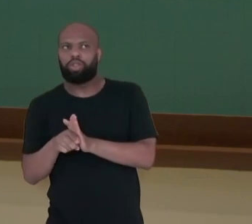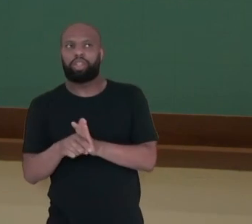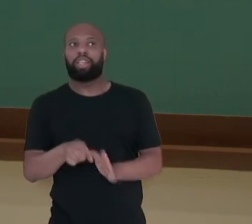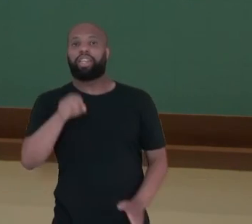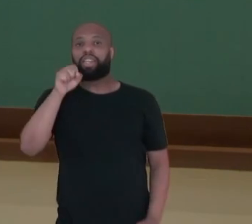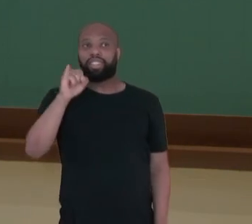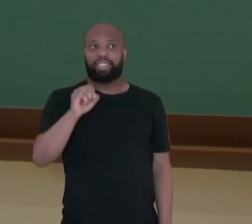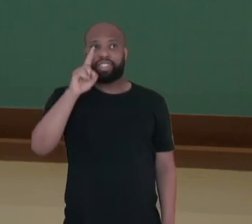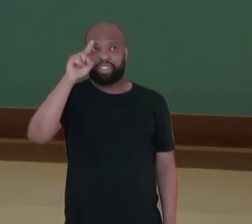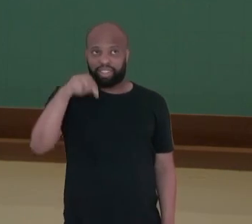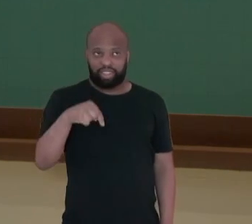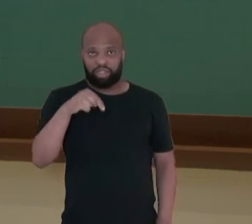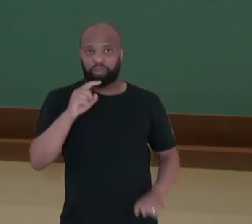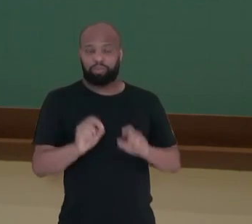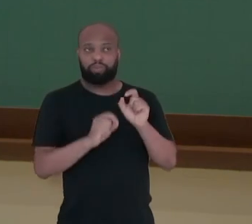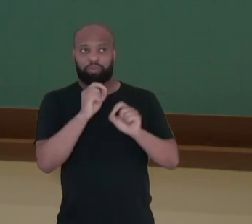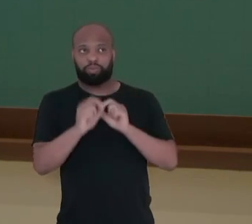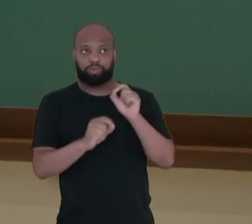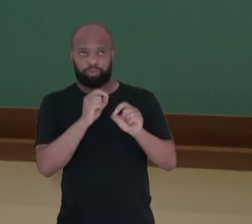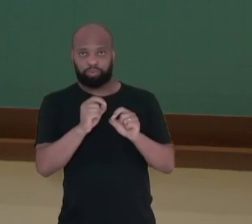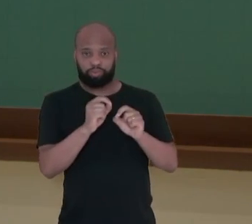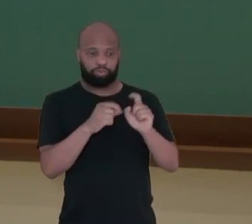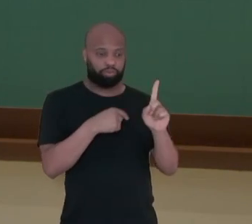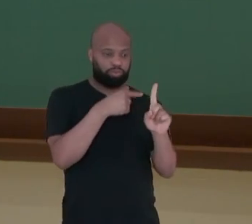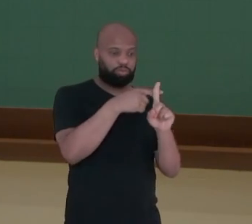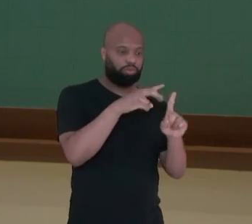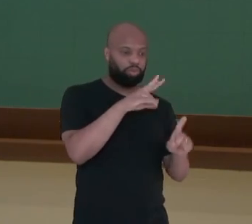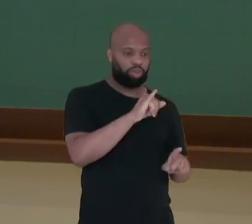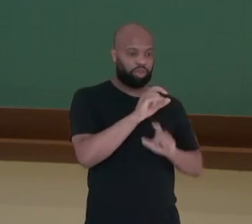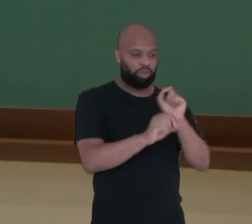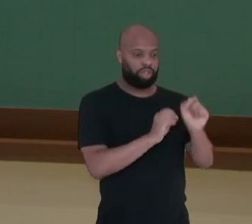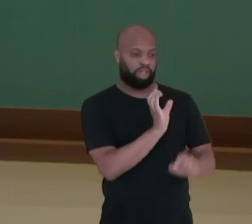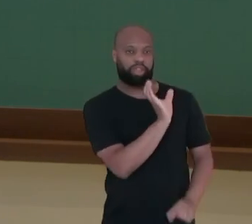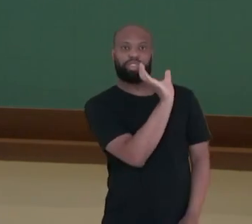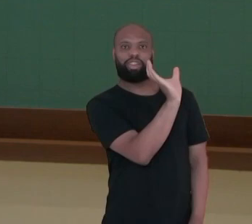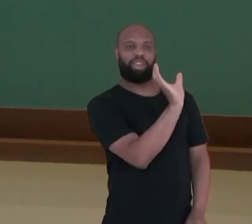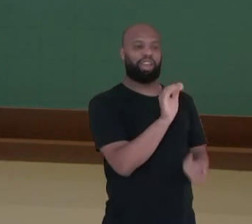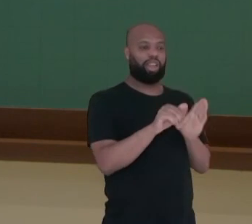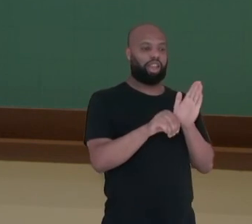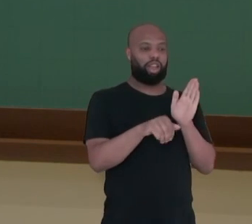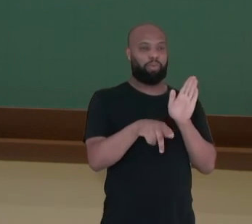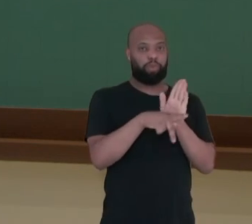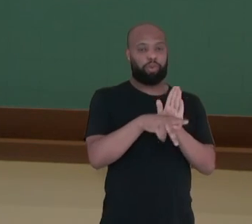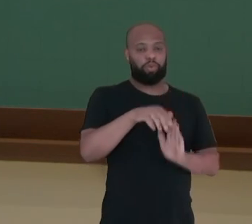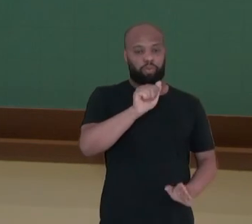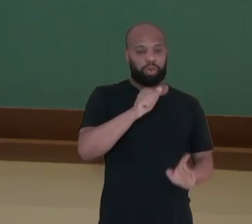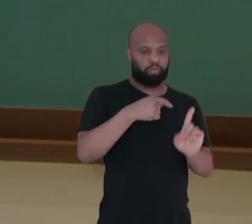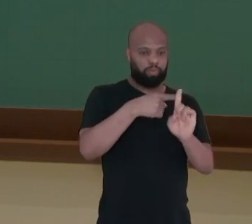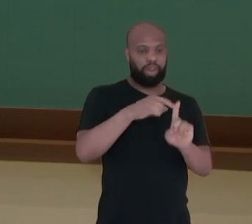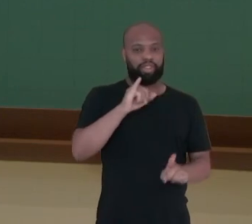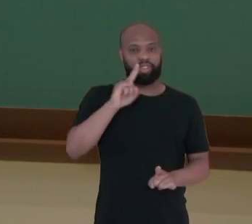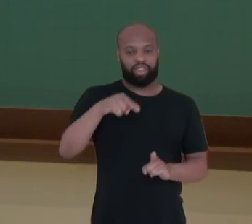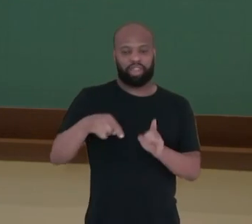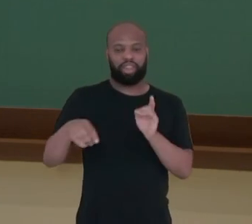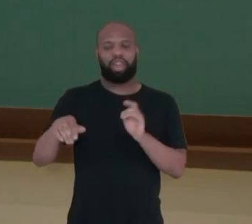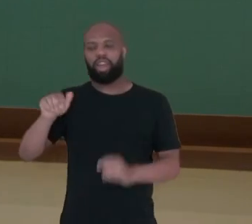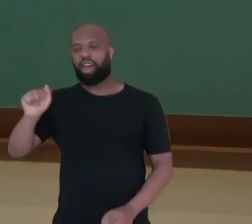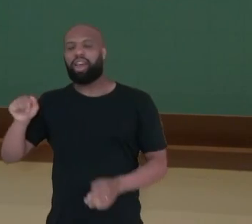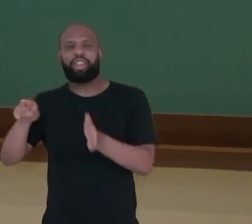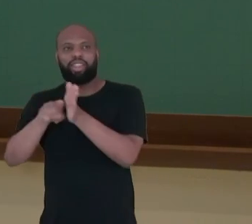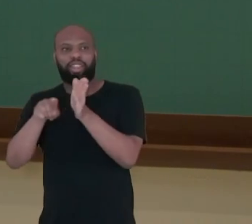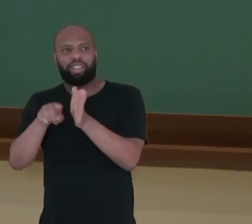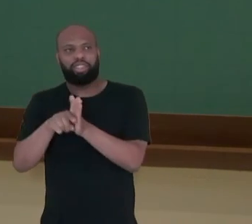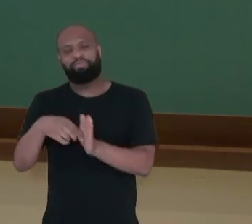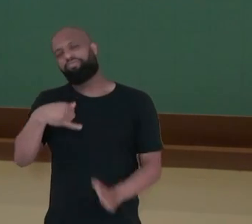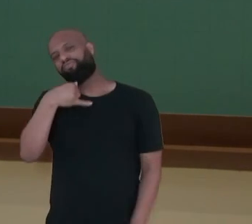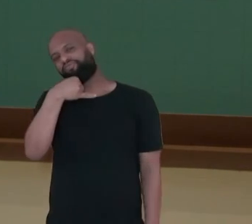você já sabe na tua cabeça, vai ficar feliz, vai ficar voltado para cima. E se o A for negativo, triste,